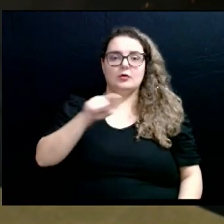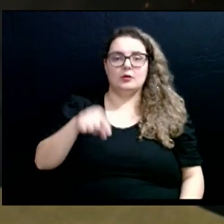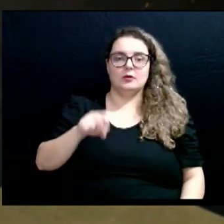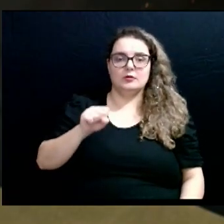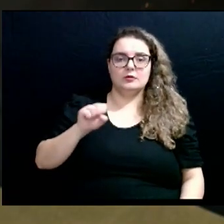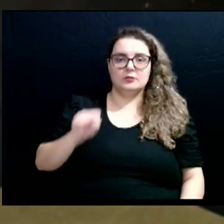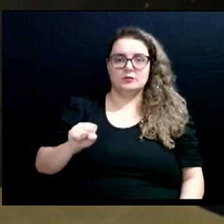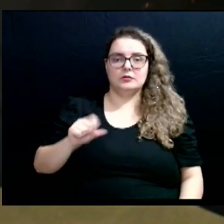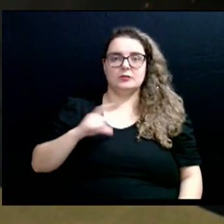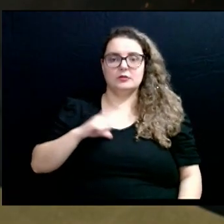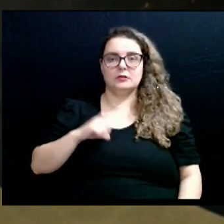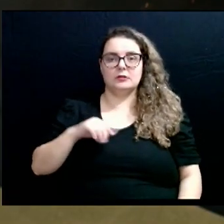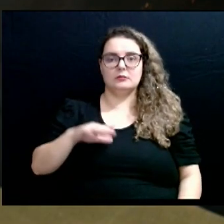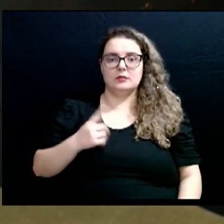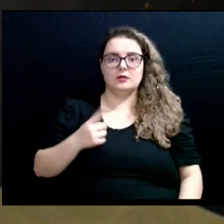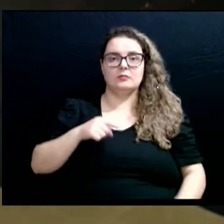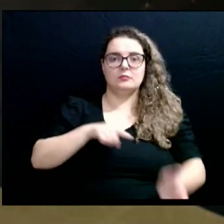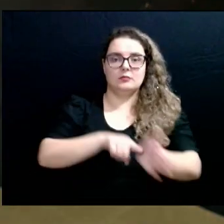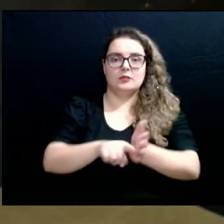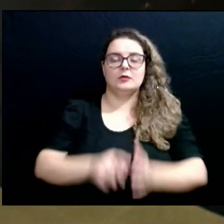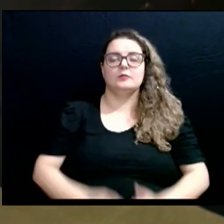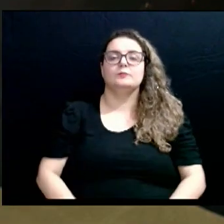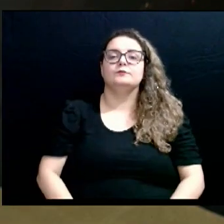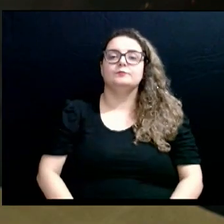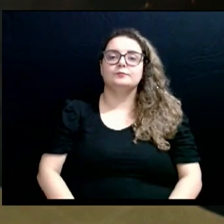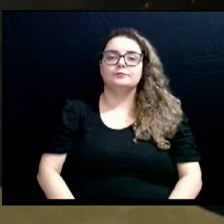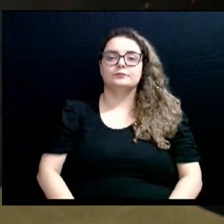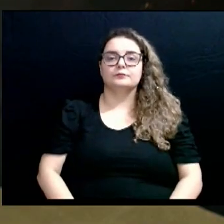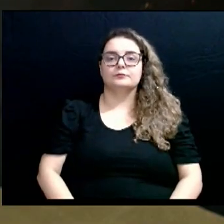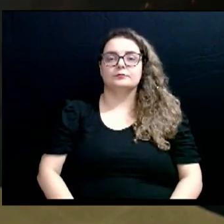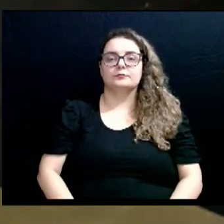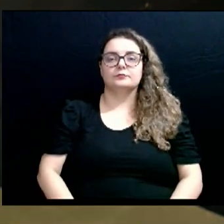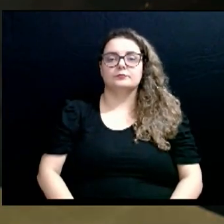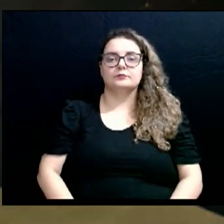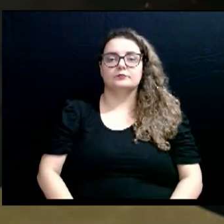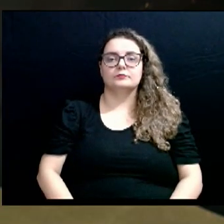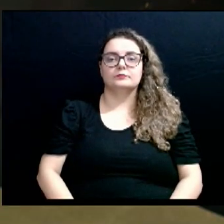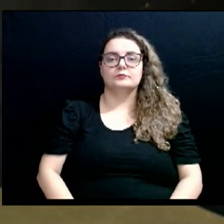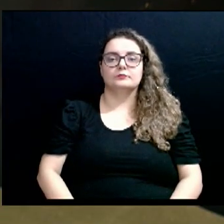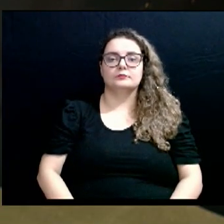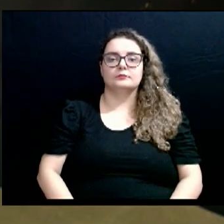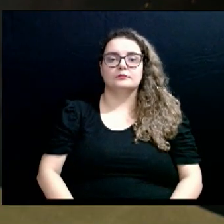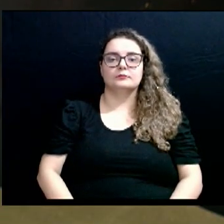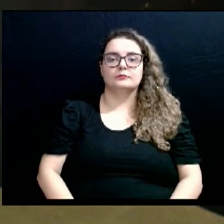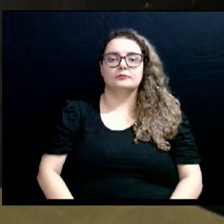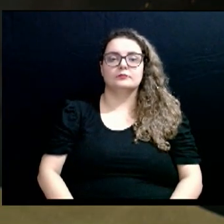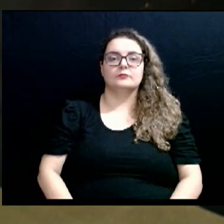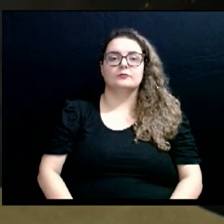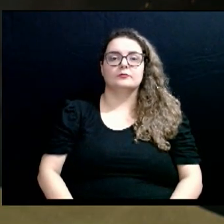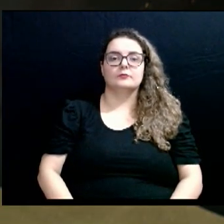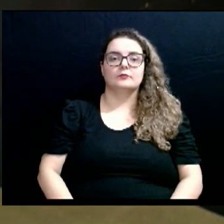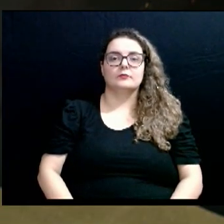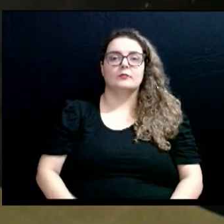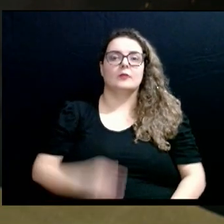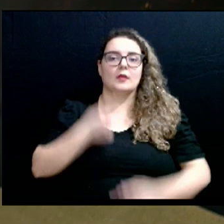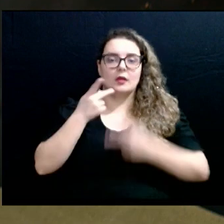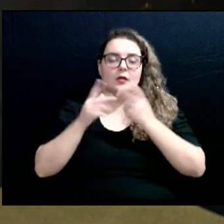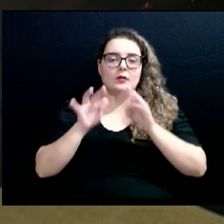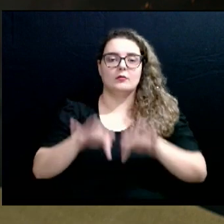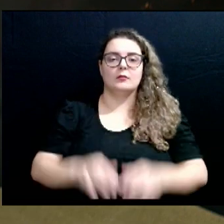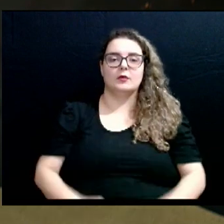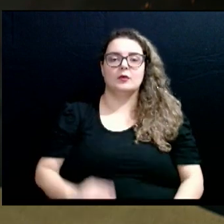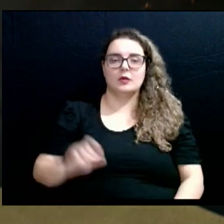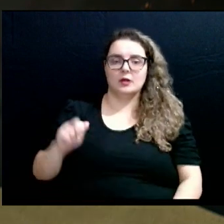pergunta, produção, se tiver, por gentileza, e aí a gente já manda e já vai para as considerações finais. A Carla Souza, do